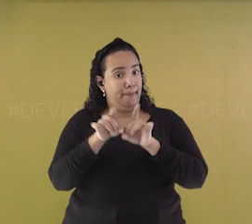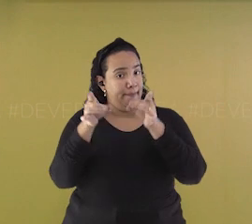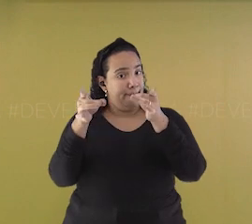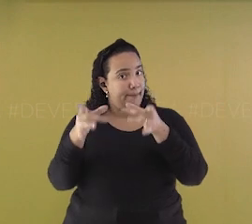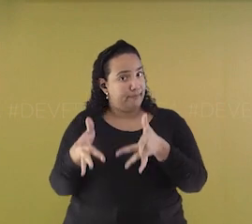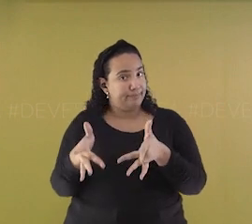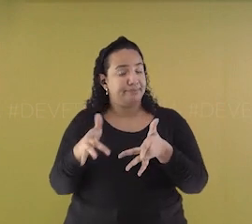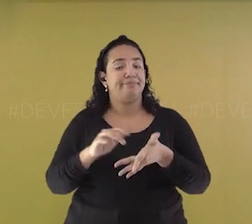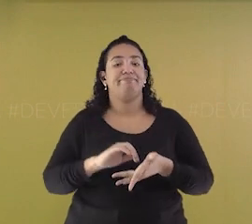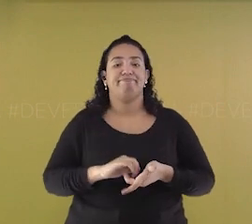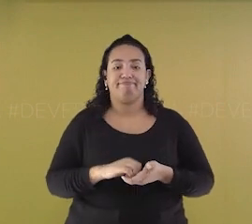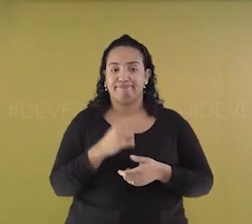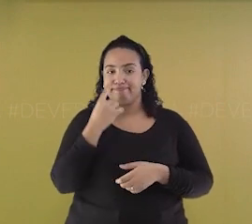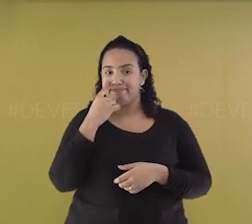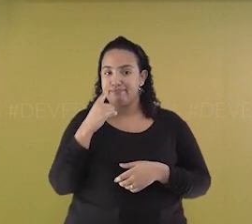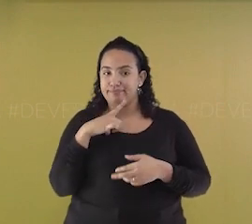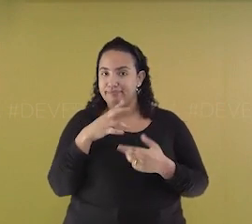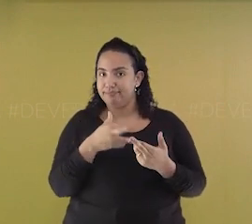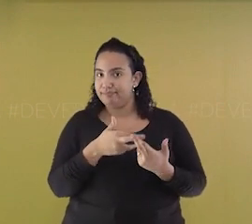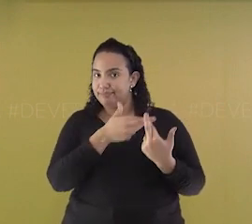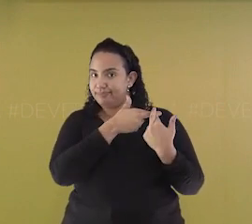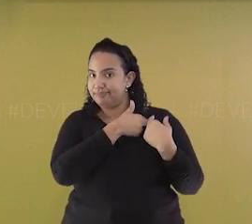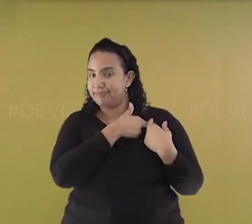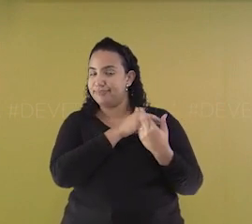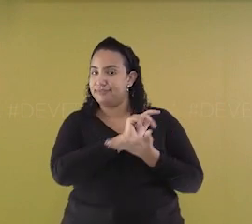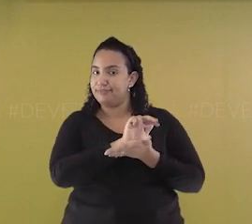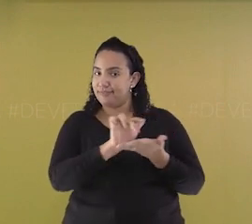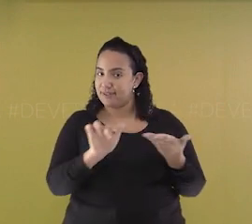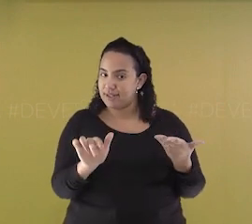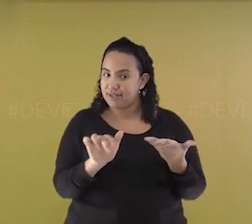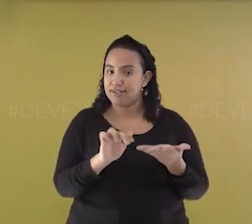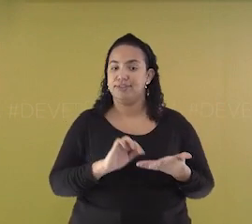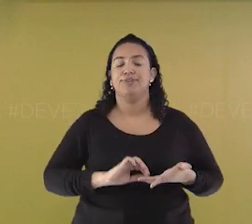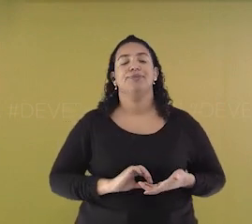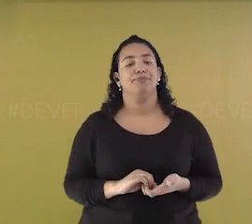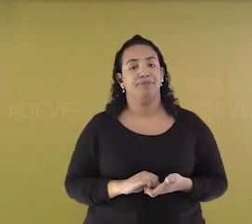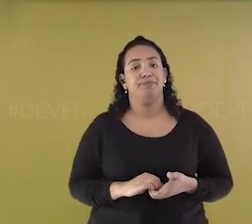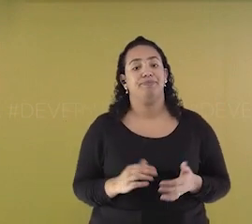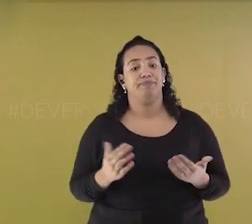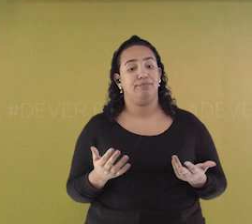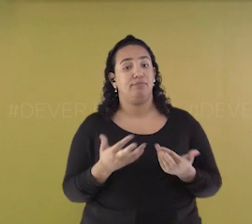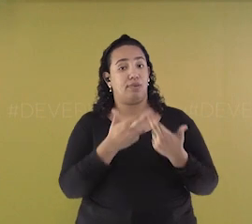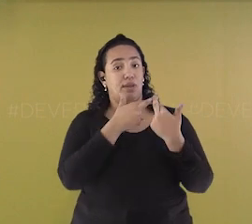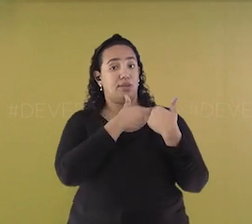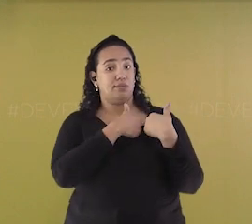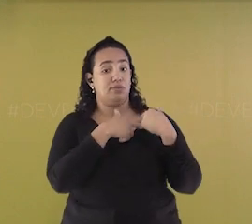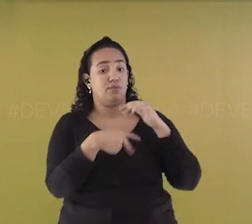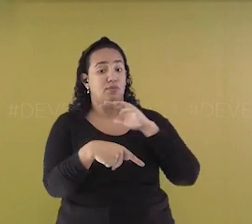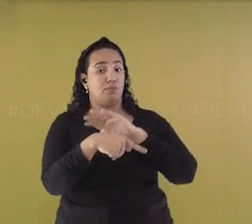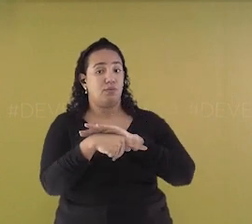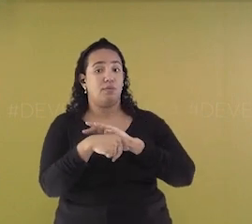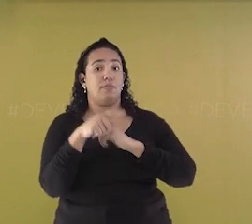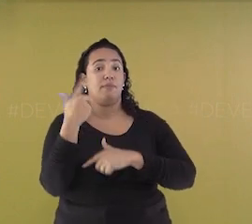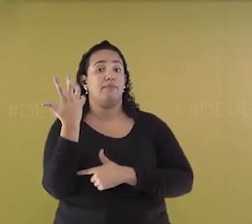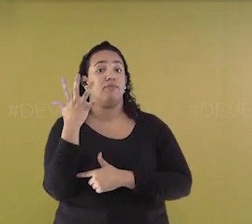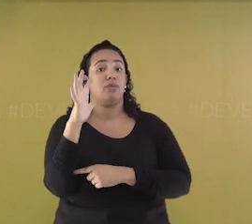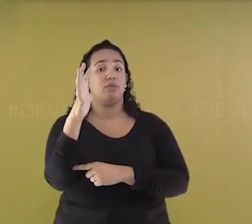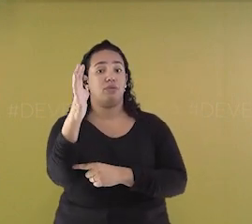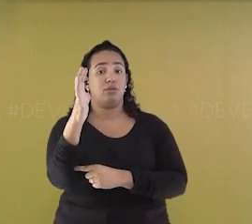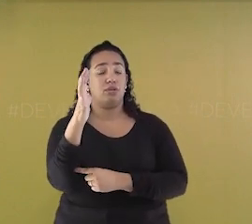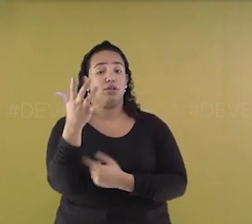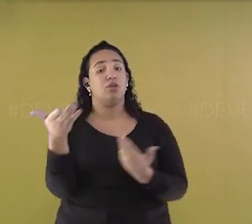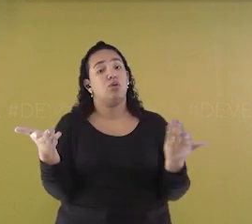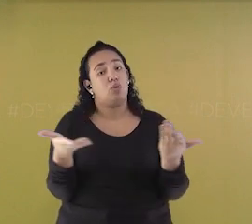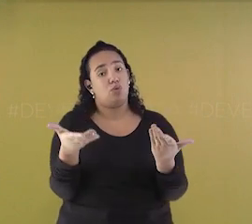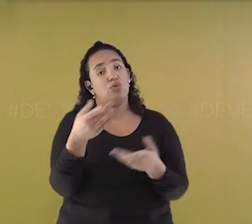compramos. Há muita responsabilidade nesse processo. Responsabilidade ambiental, tão